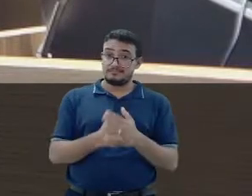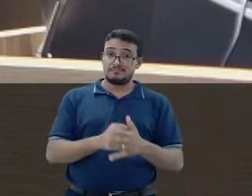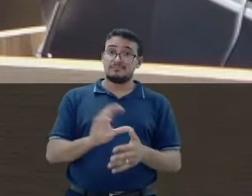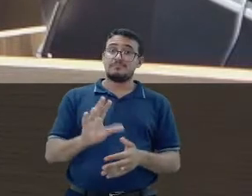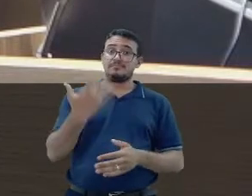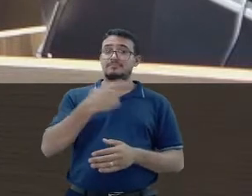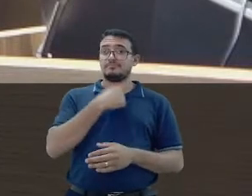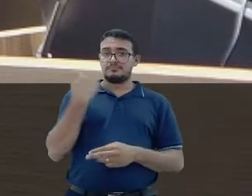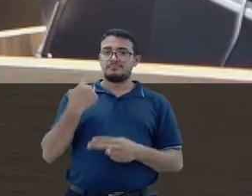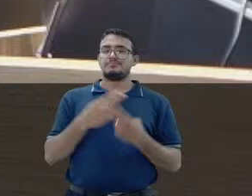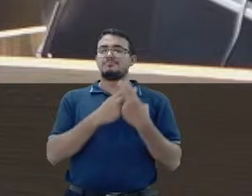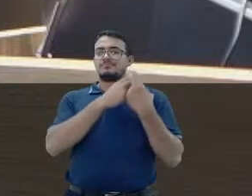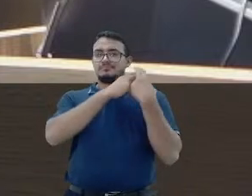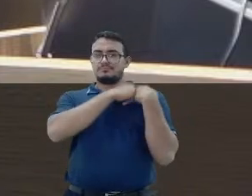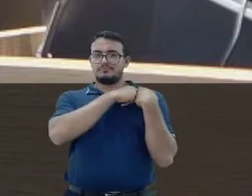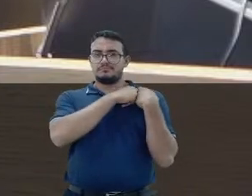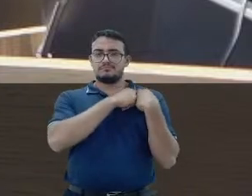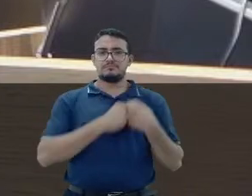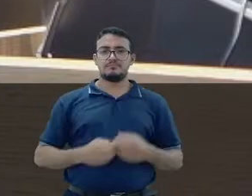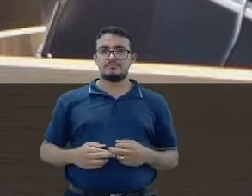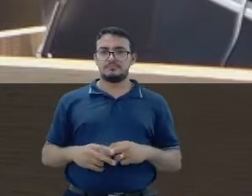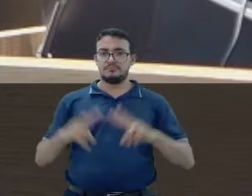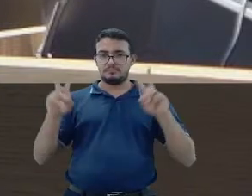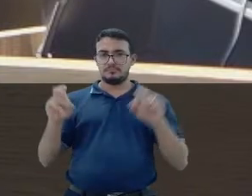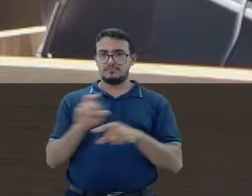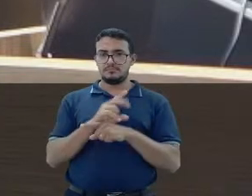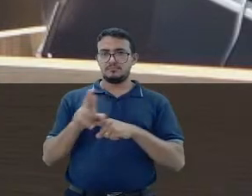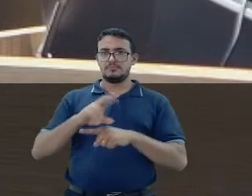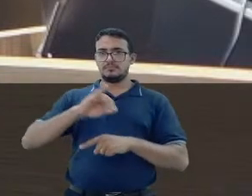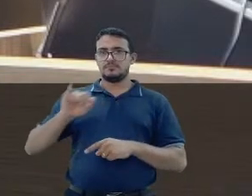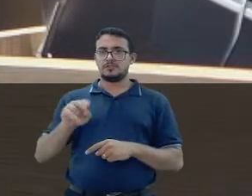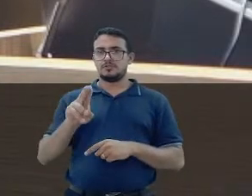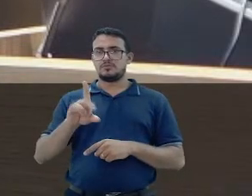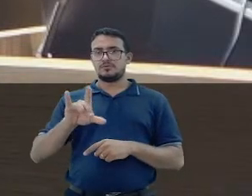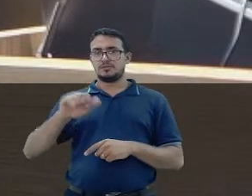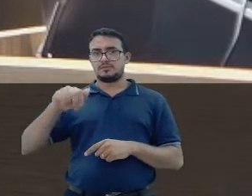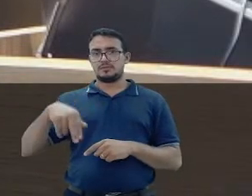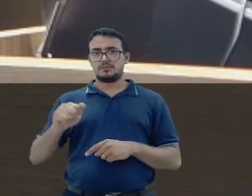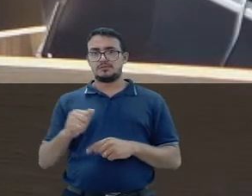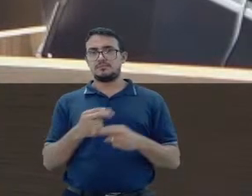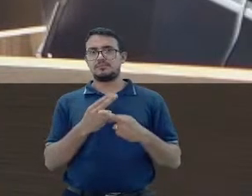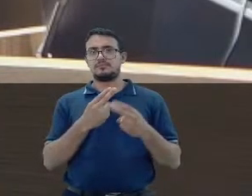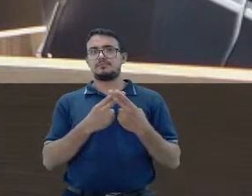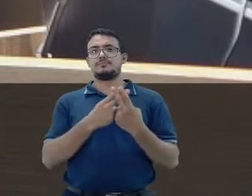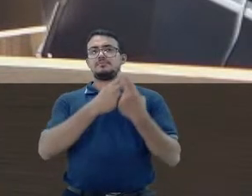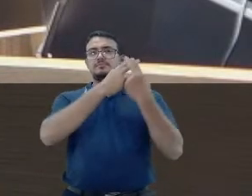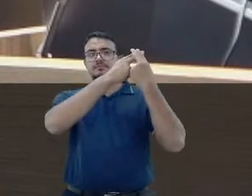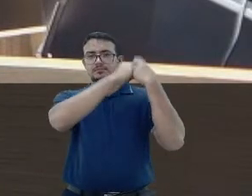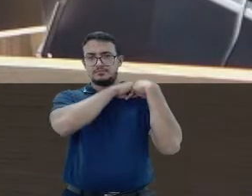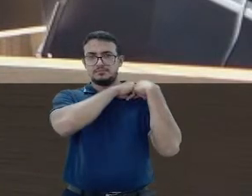A questão trazida pela doutora Juliana diz respeito à questão da responsabilidade, que é o grande tema